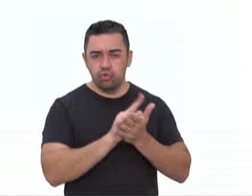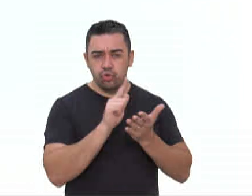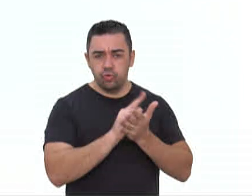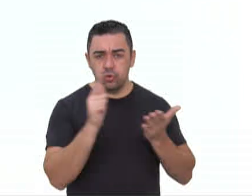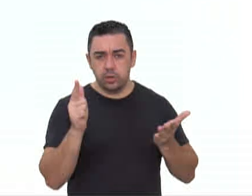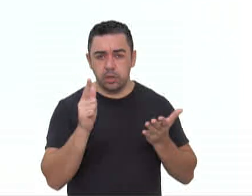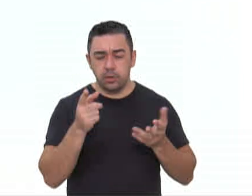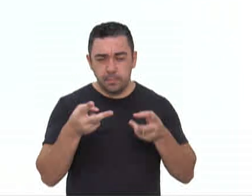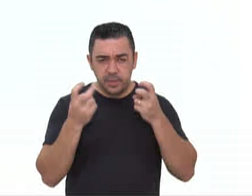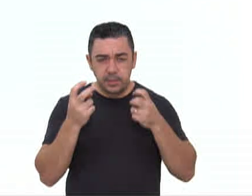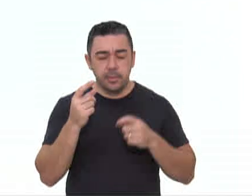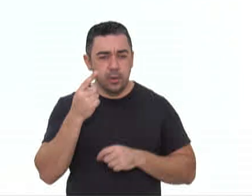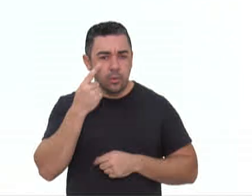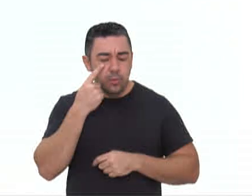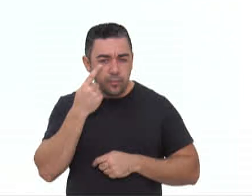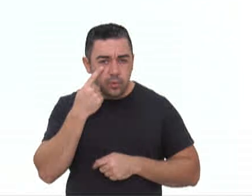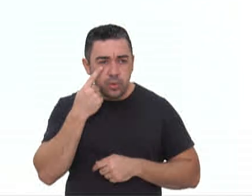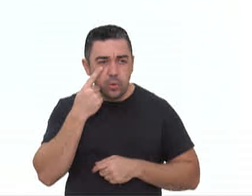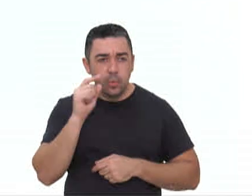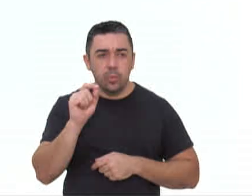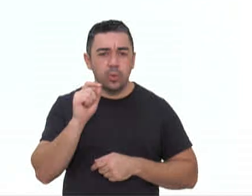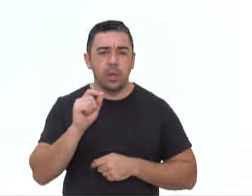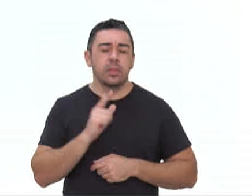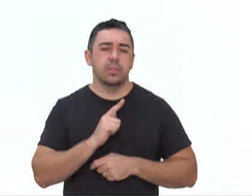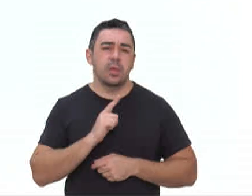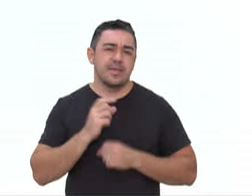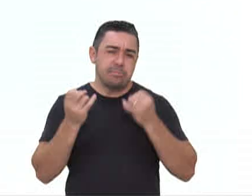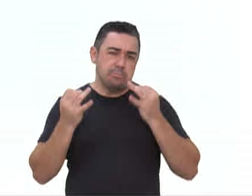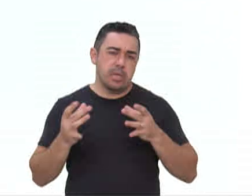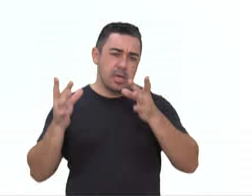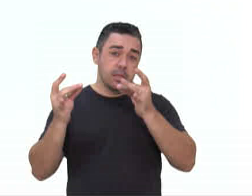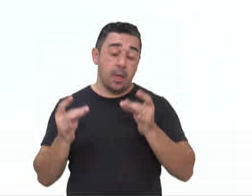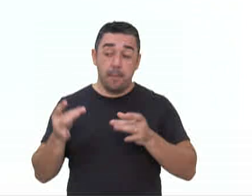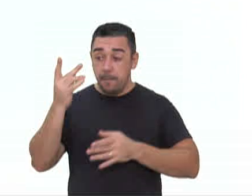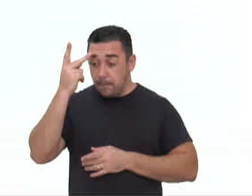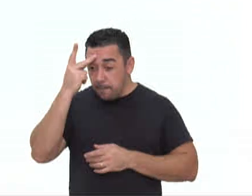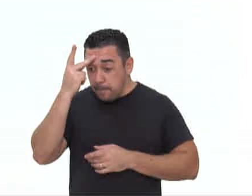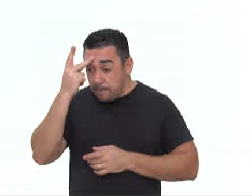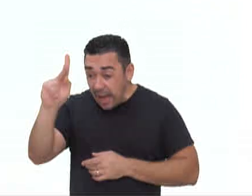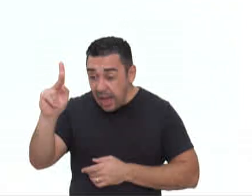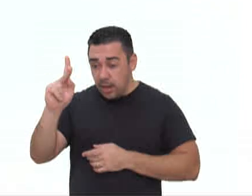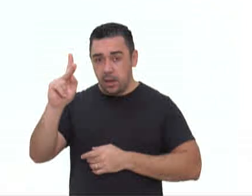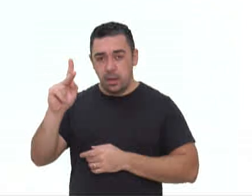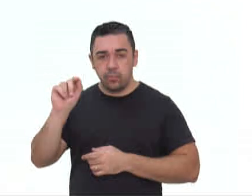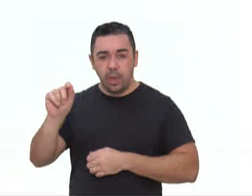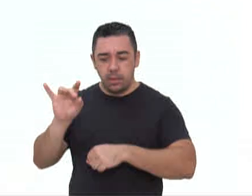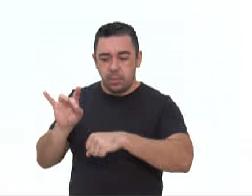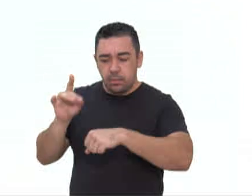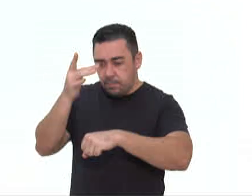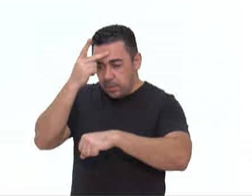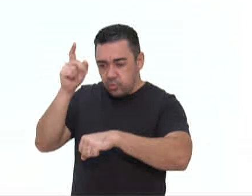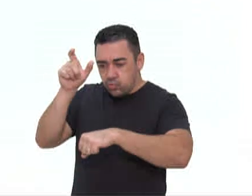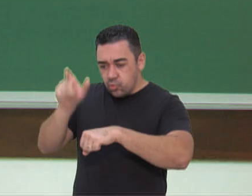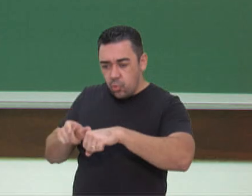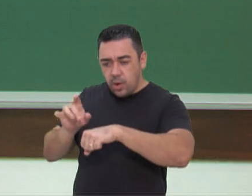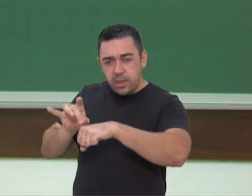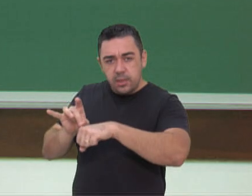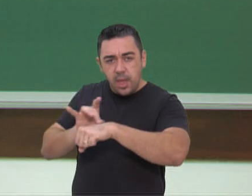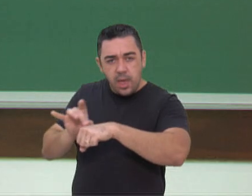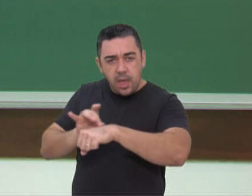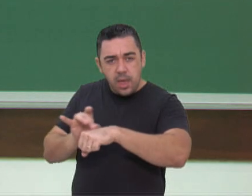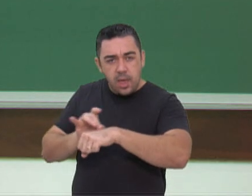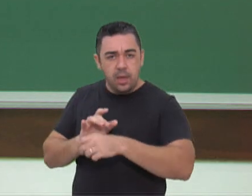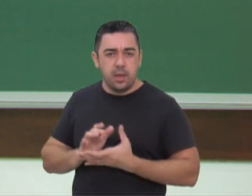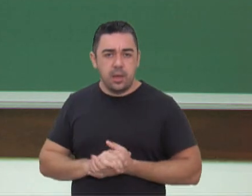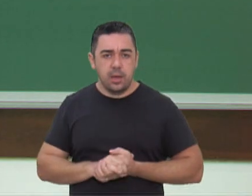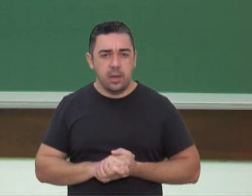capas de jornal você conseguiu perceber essa definição. Para os negros, para os homens de cor, como apareceu no alfinete, ou agora